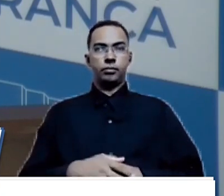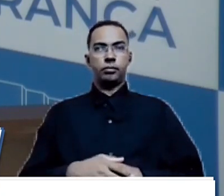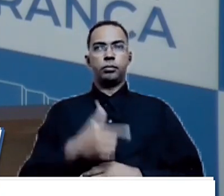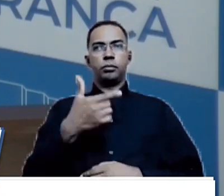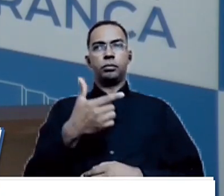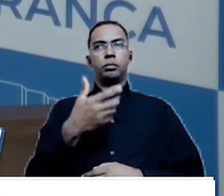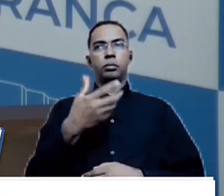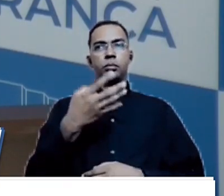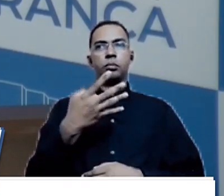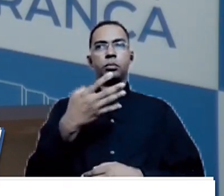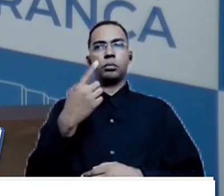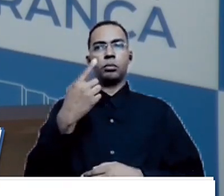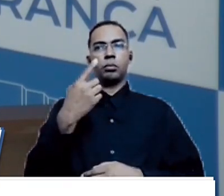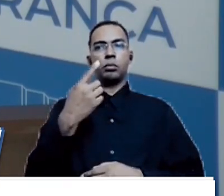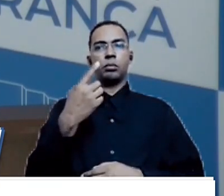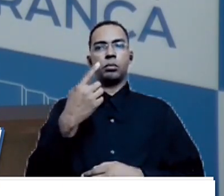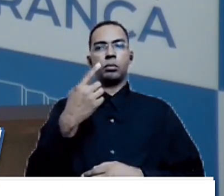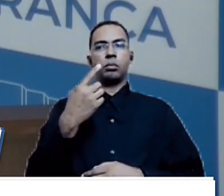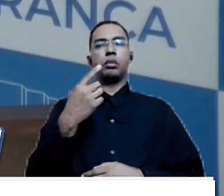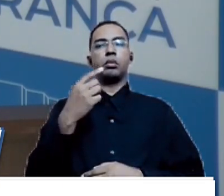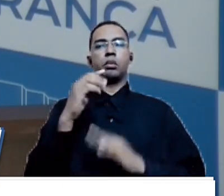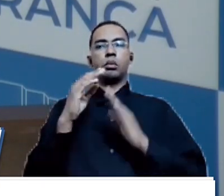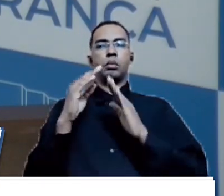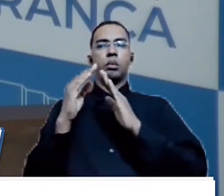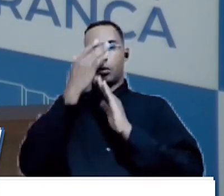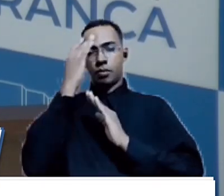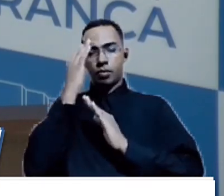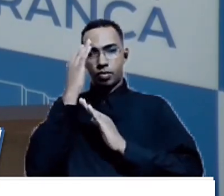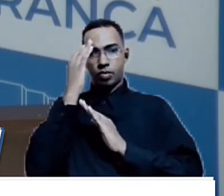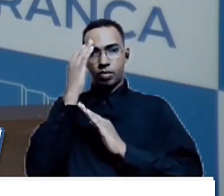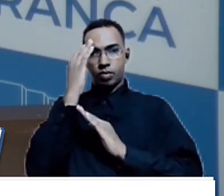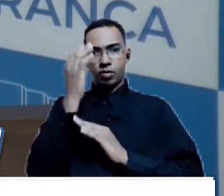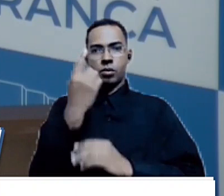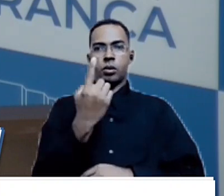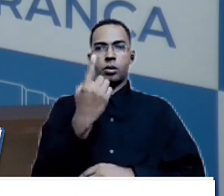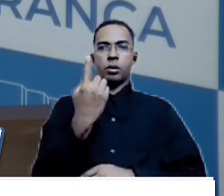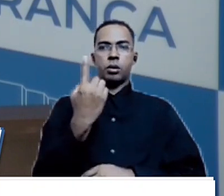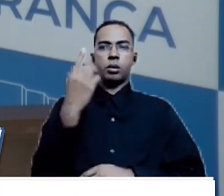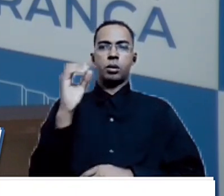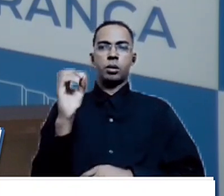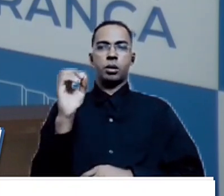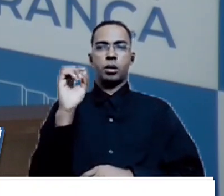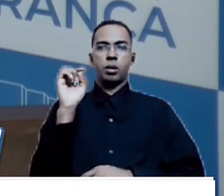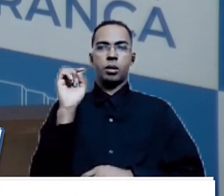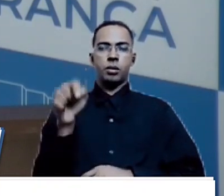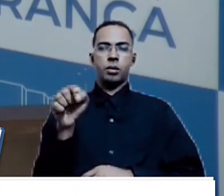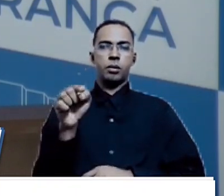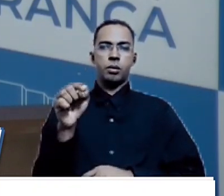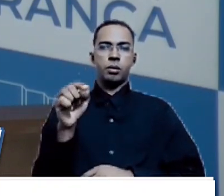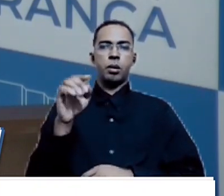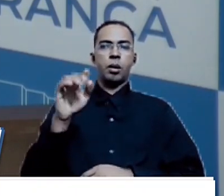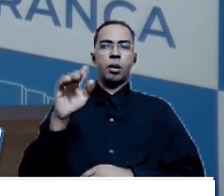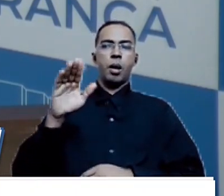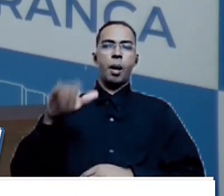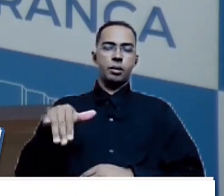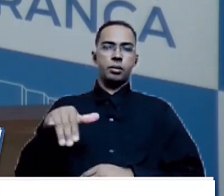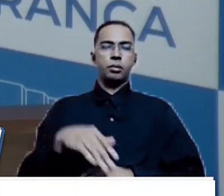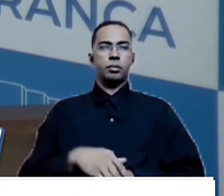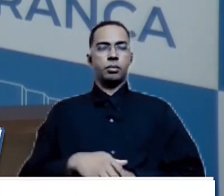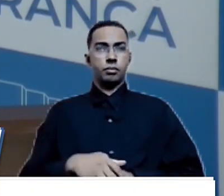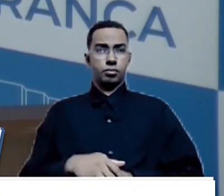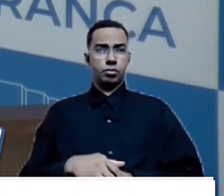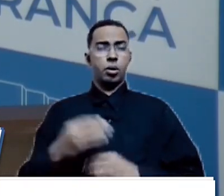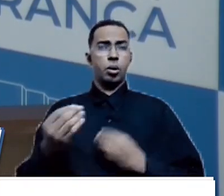mil habitantes portanto 110 mil habitantes a menos uma previsão